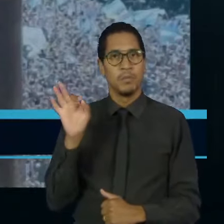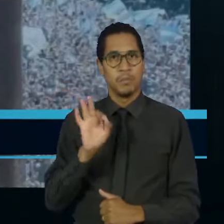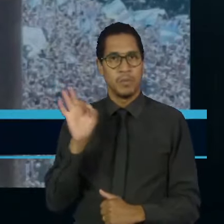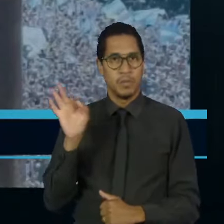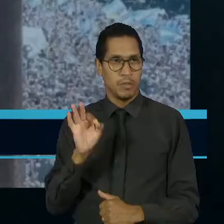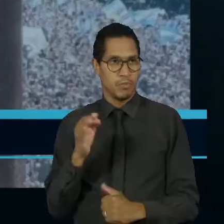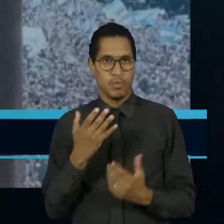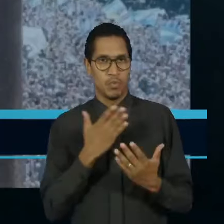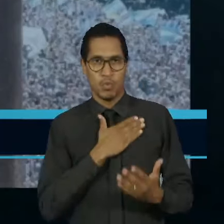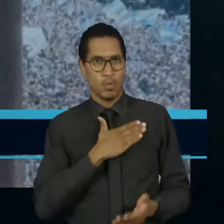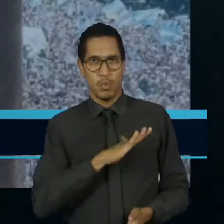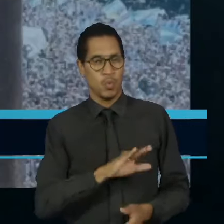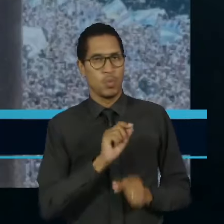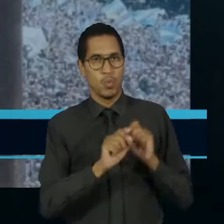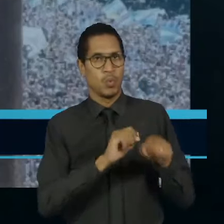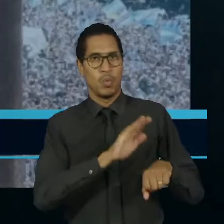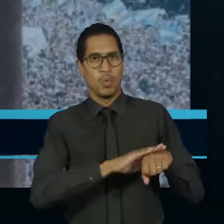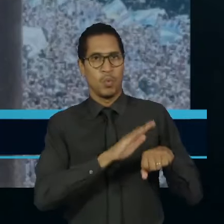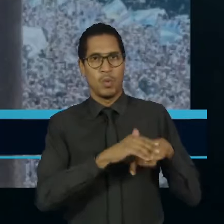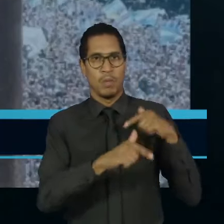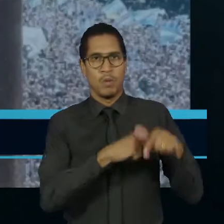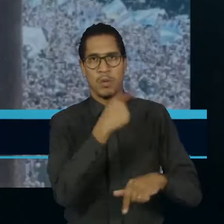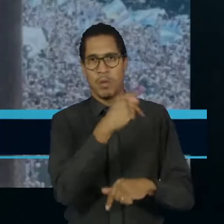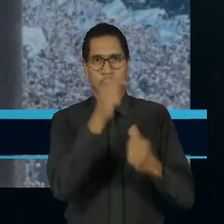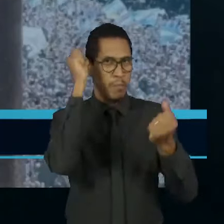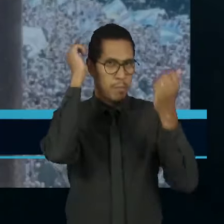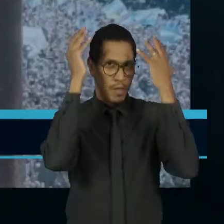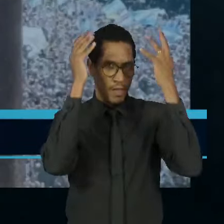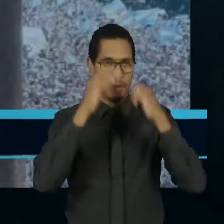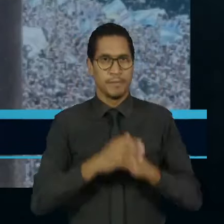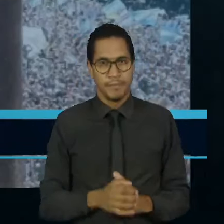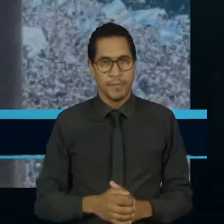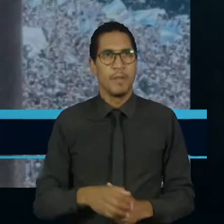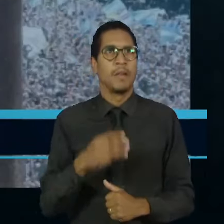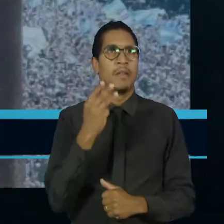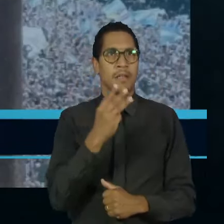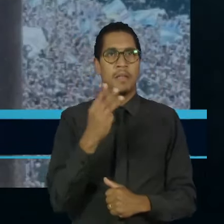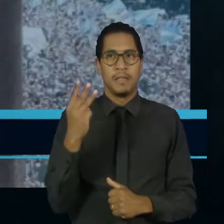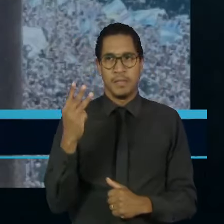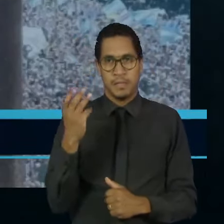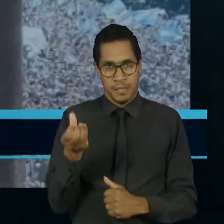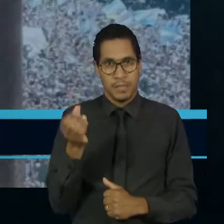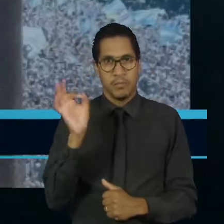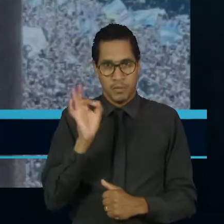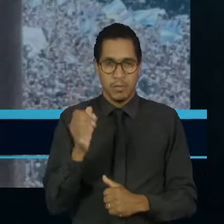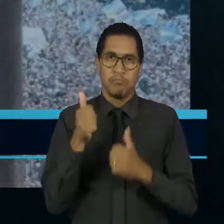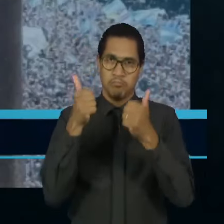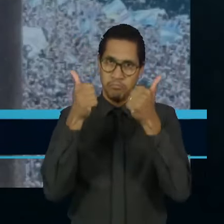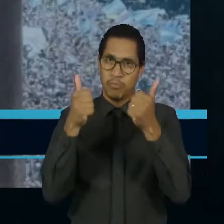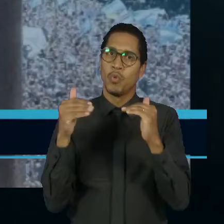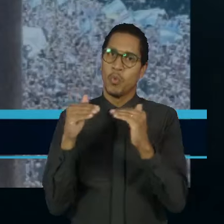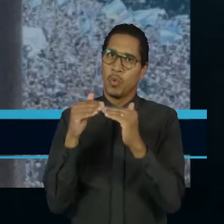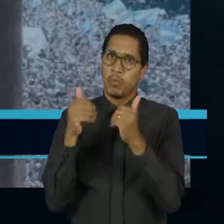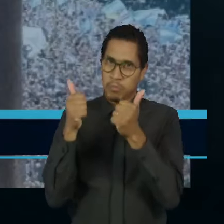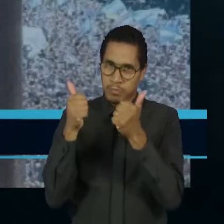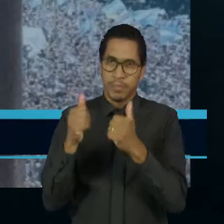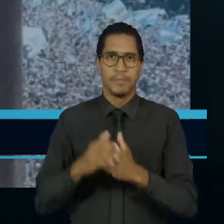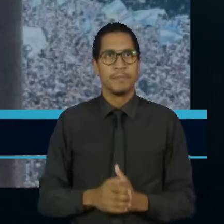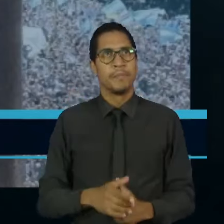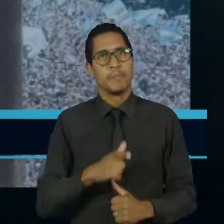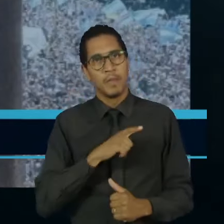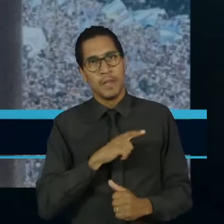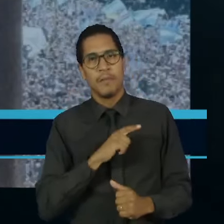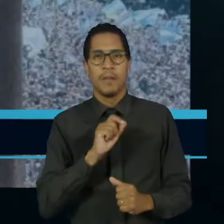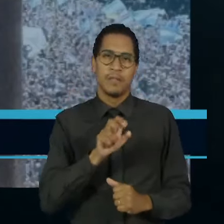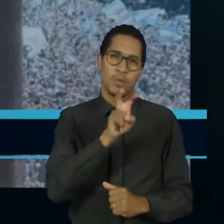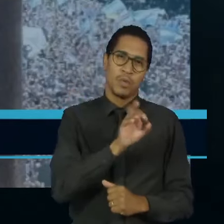desaprovam totalmente o governo 36% aprovam totalmente para mais da metade o